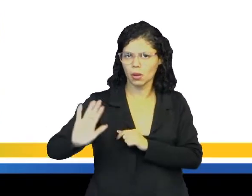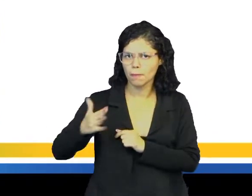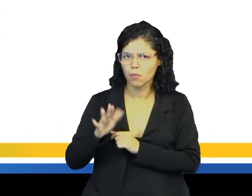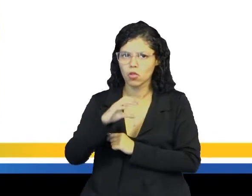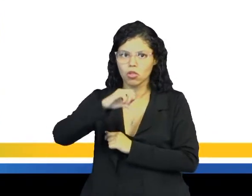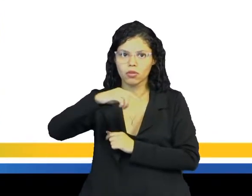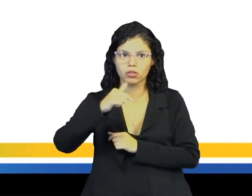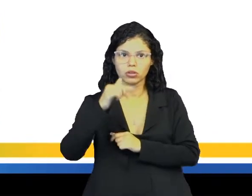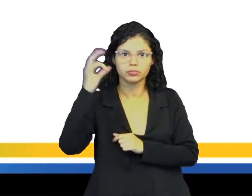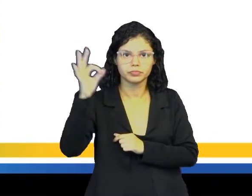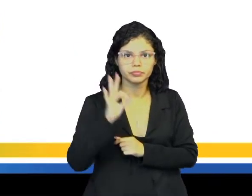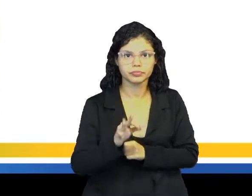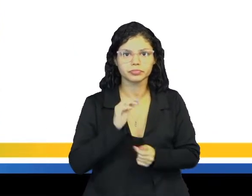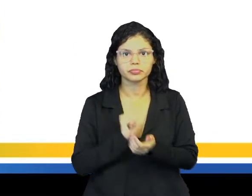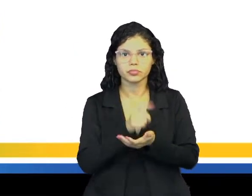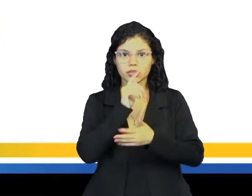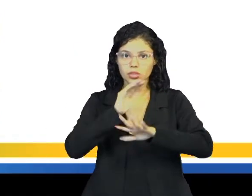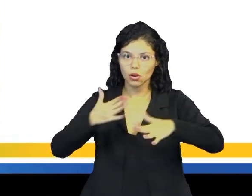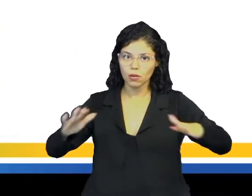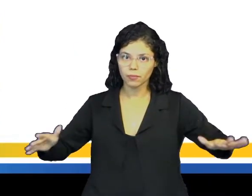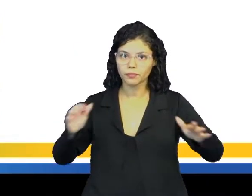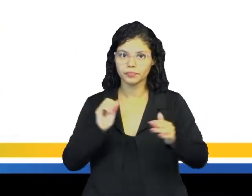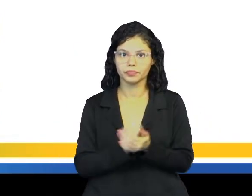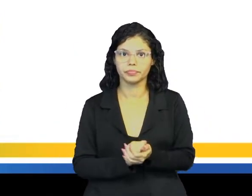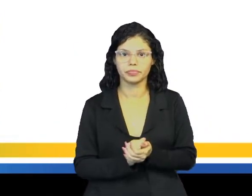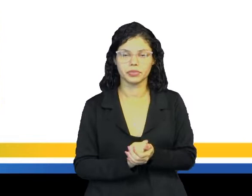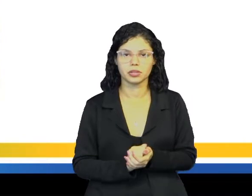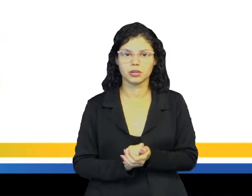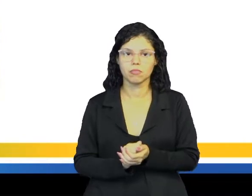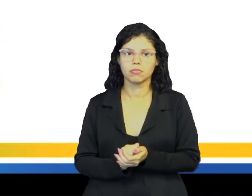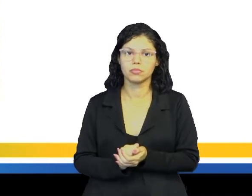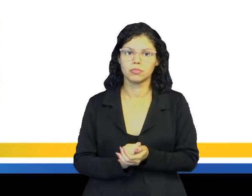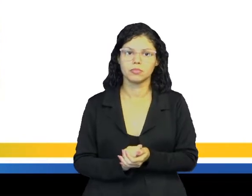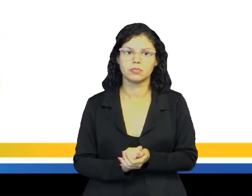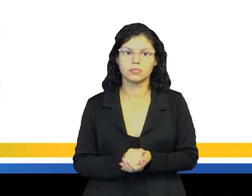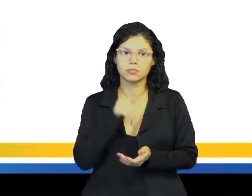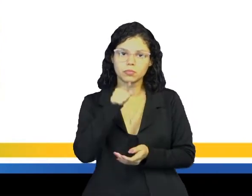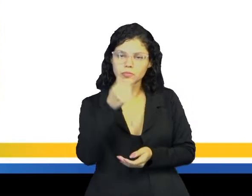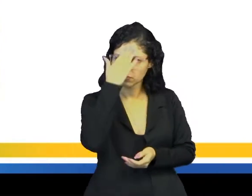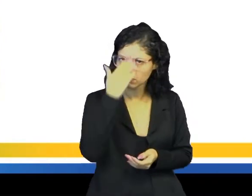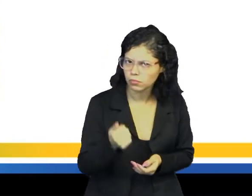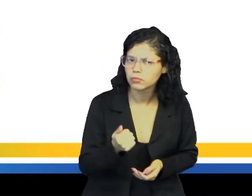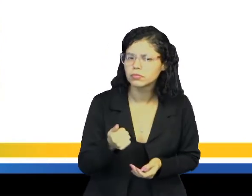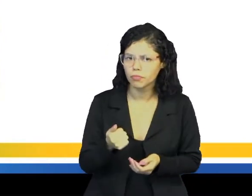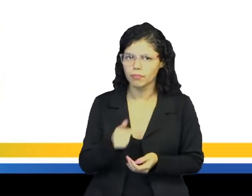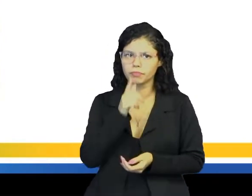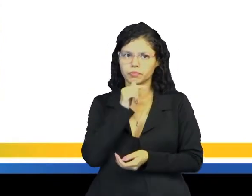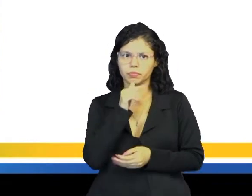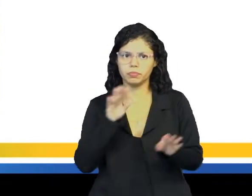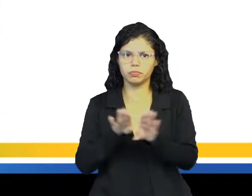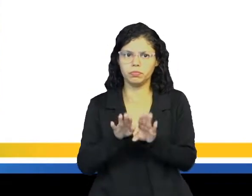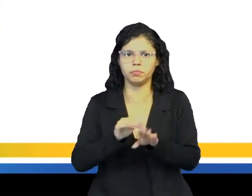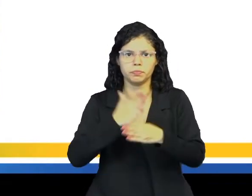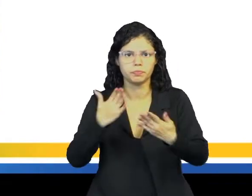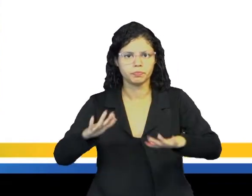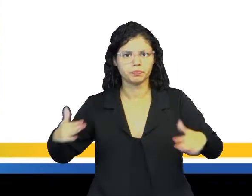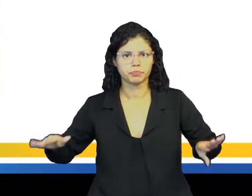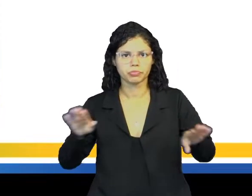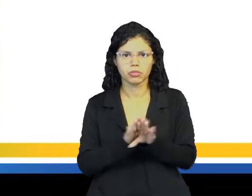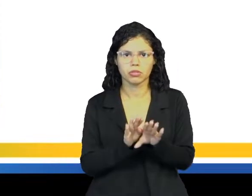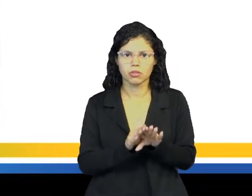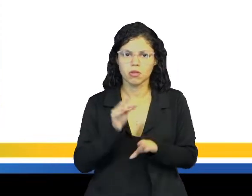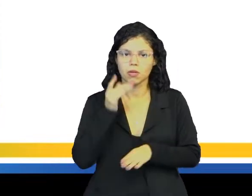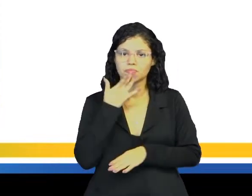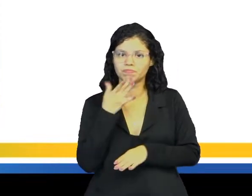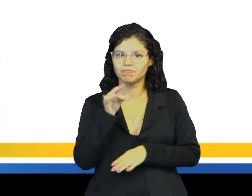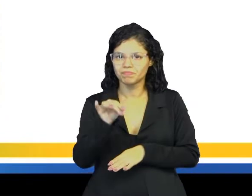aproximadamente 97% estão nos mares e oceanos em estado líquido. Você já deve saber que a água dos mares e dos oceanos é salgada,